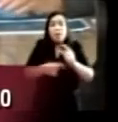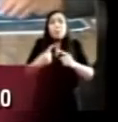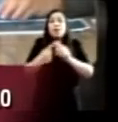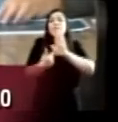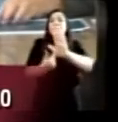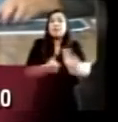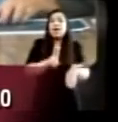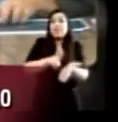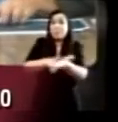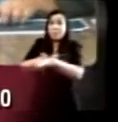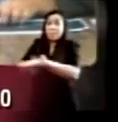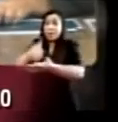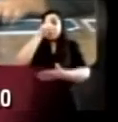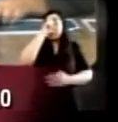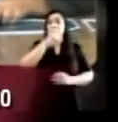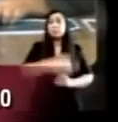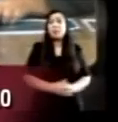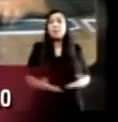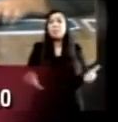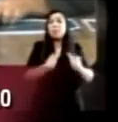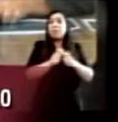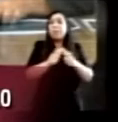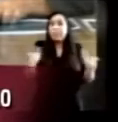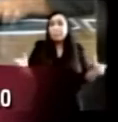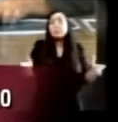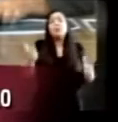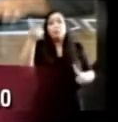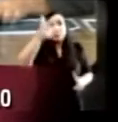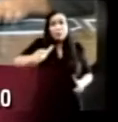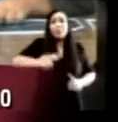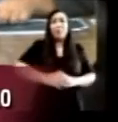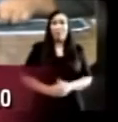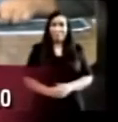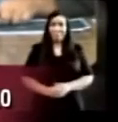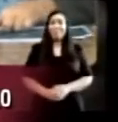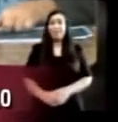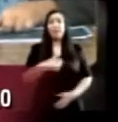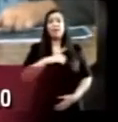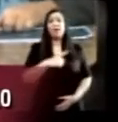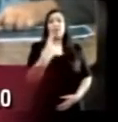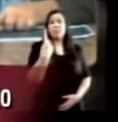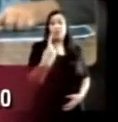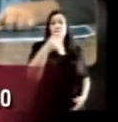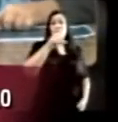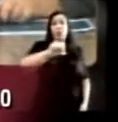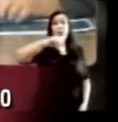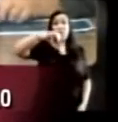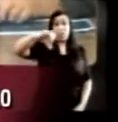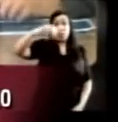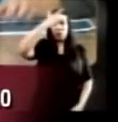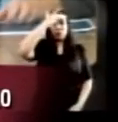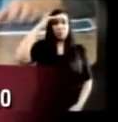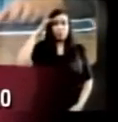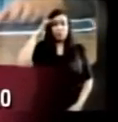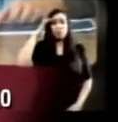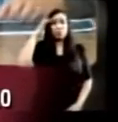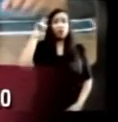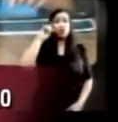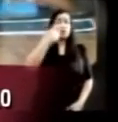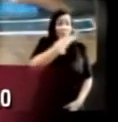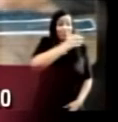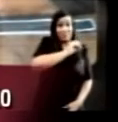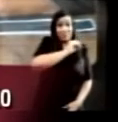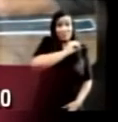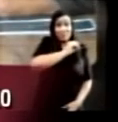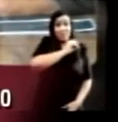hospitalar, tal, mas está aumentando novamente. Hoje nós estamos com 189 pacientes, dia 30, nós